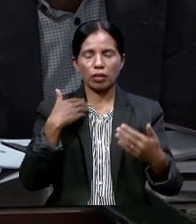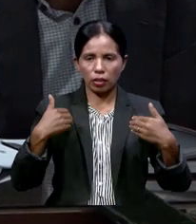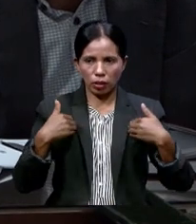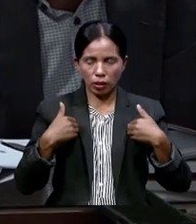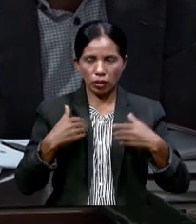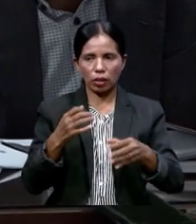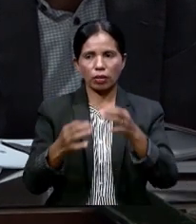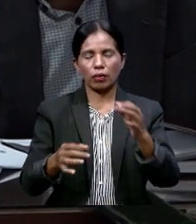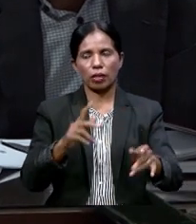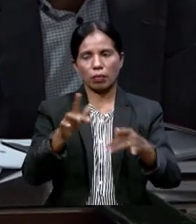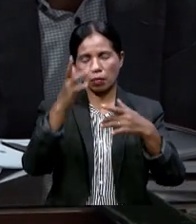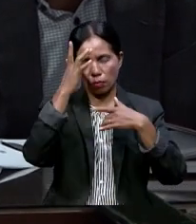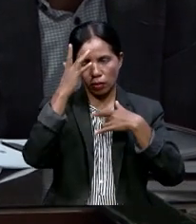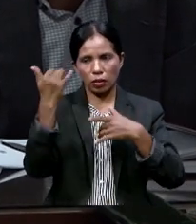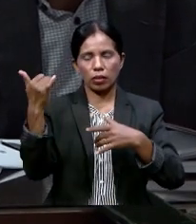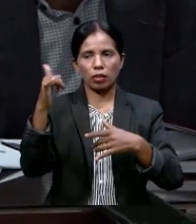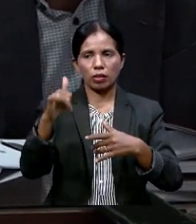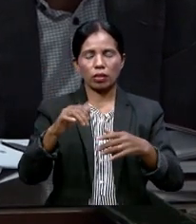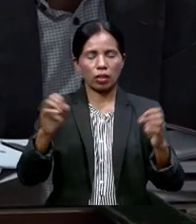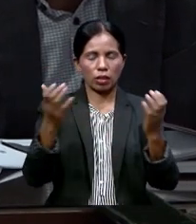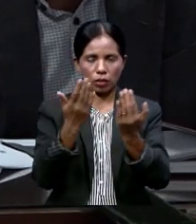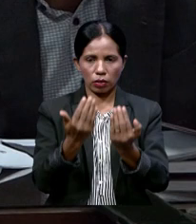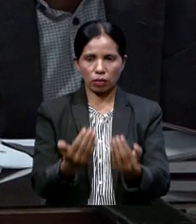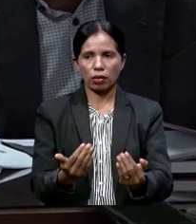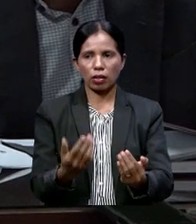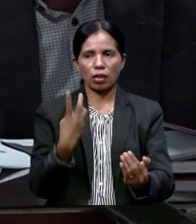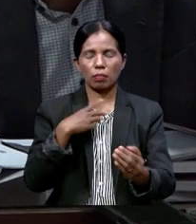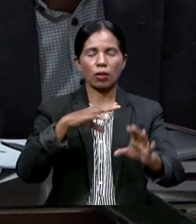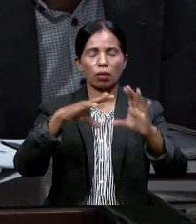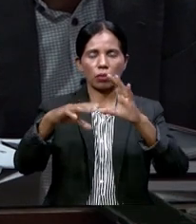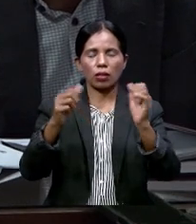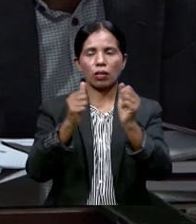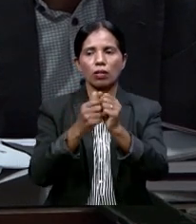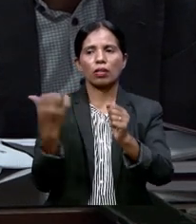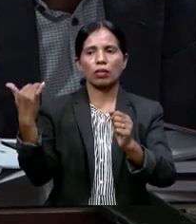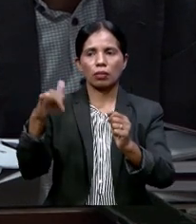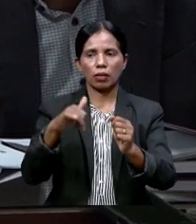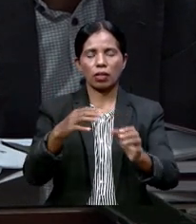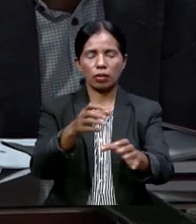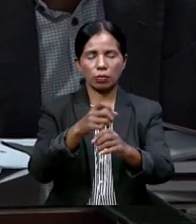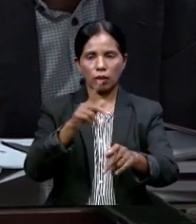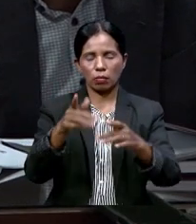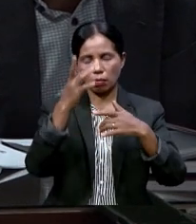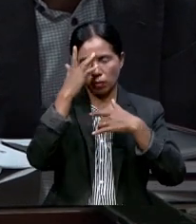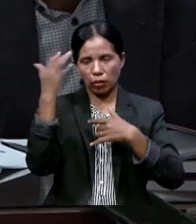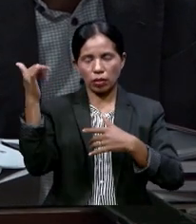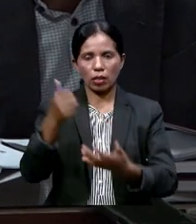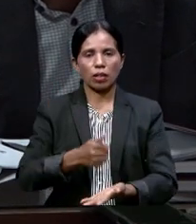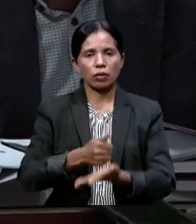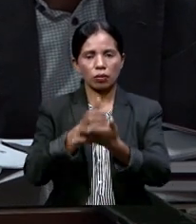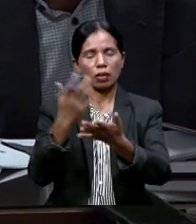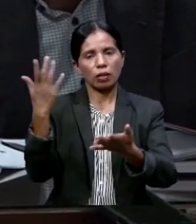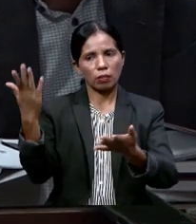quando paciente sira neve a gente vê la grave ami bele ami comunica na sira para bele simo paciente sira e trata a neve